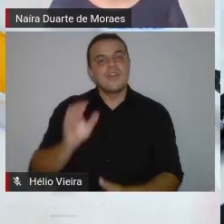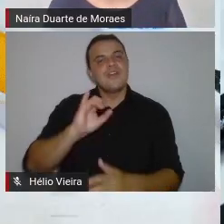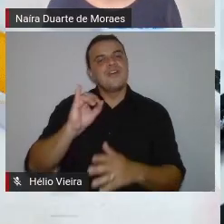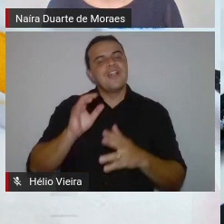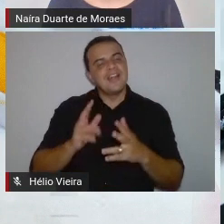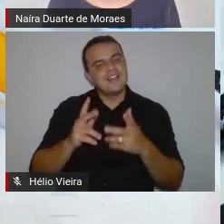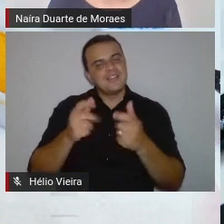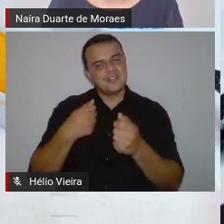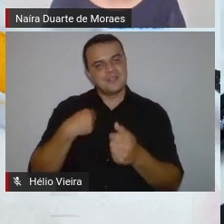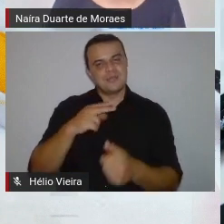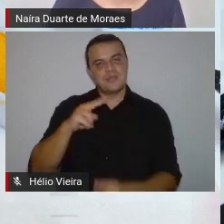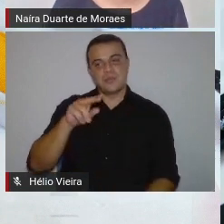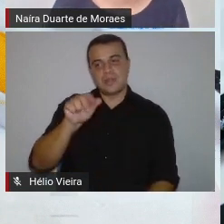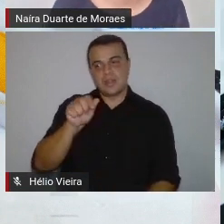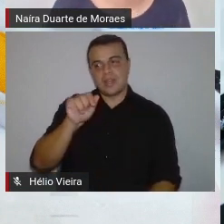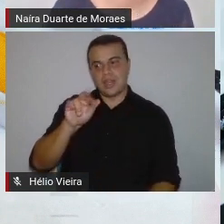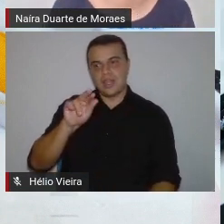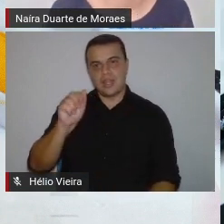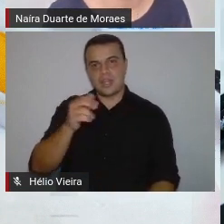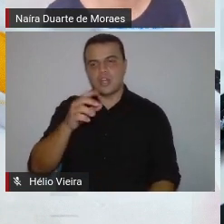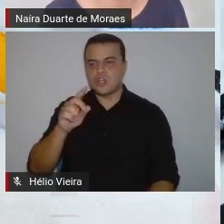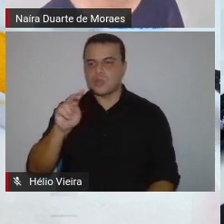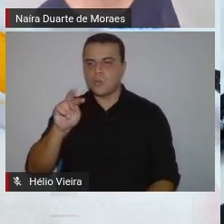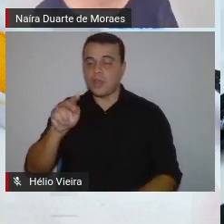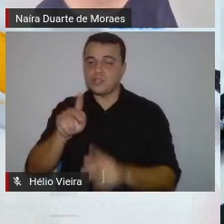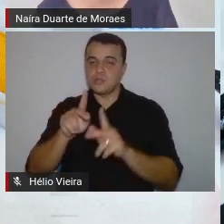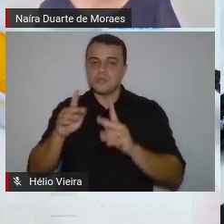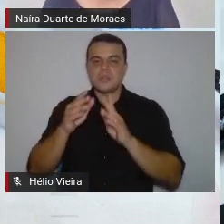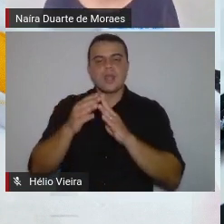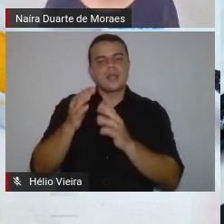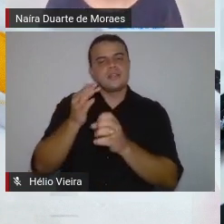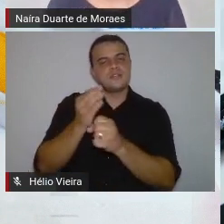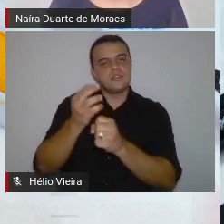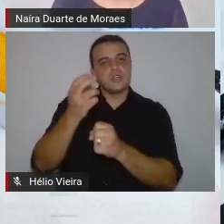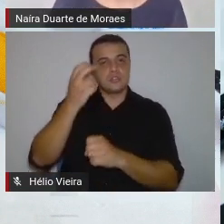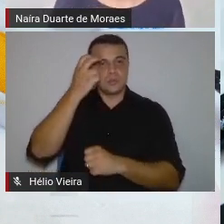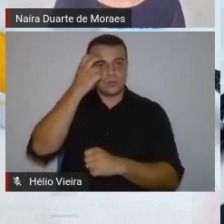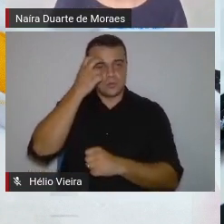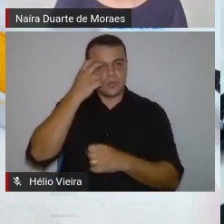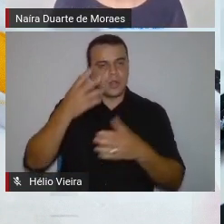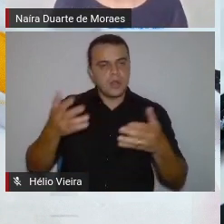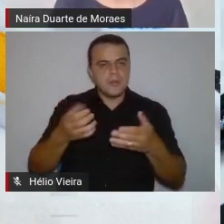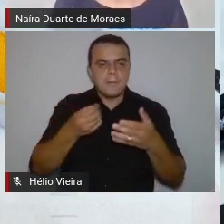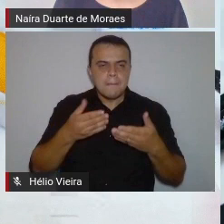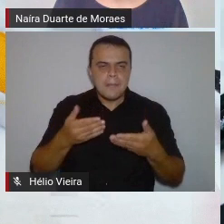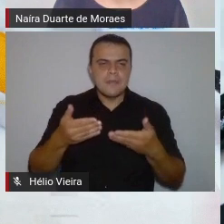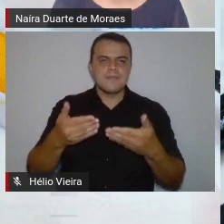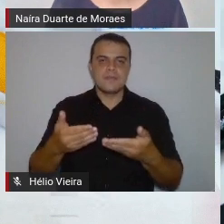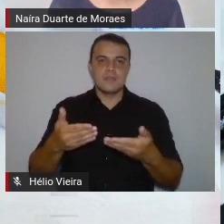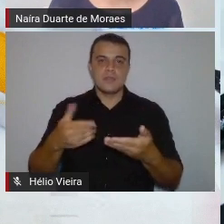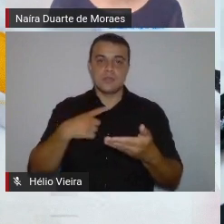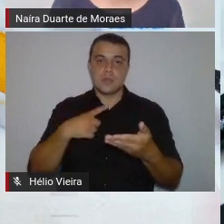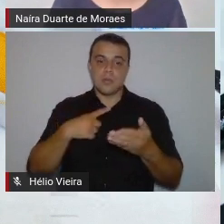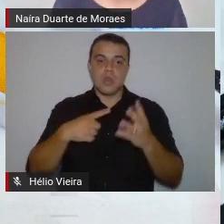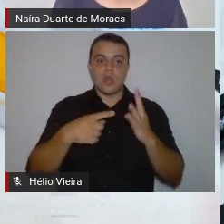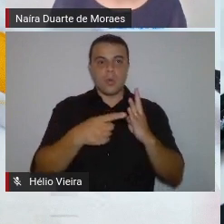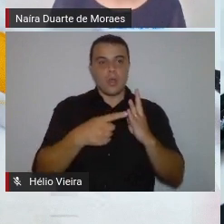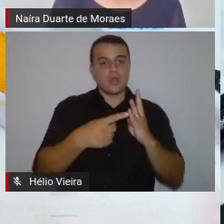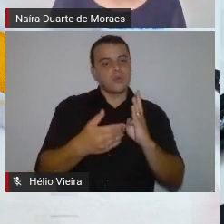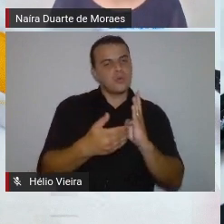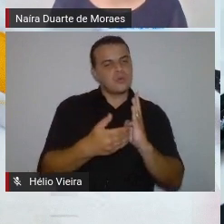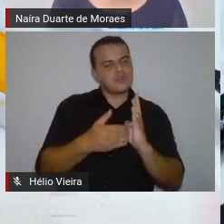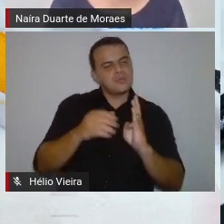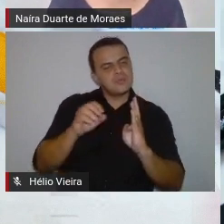Olá a todos, meu nome é Naira Duarte de Moraes, eu sou educadora da Casa Fiat de Cultura. Sejam bem-vindos ao quarto e último episódio